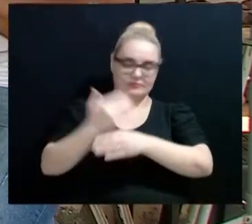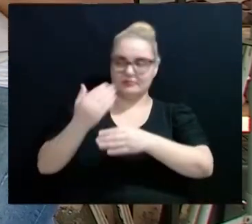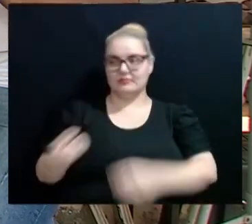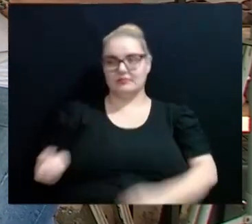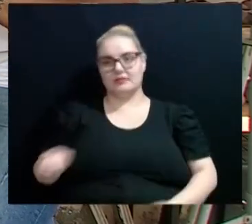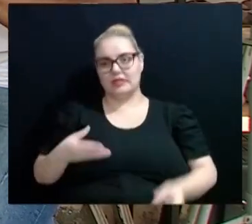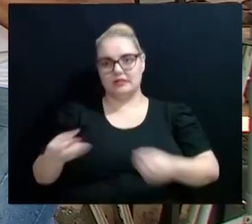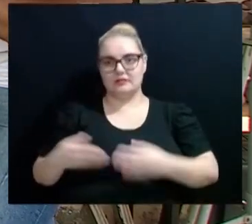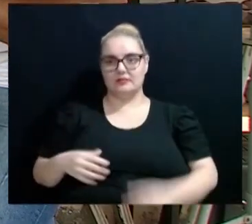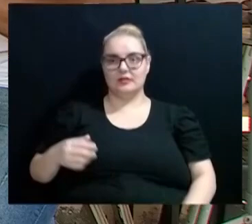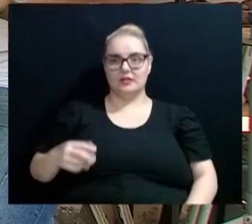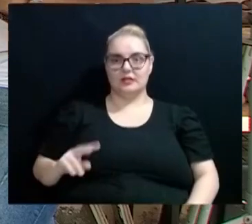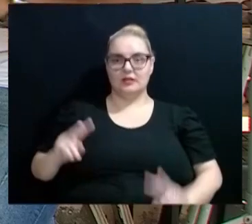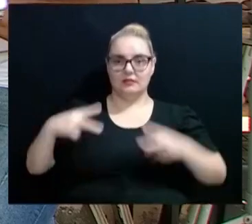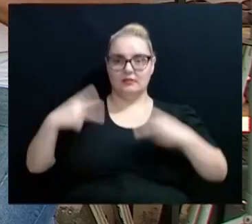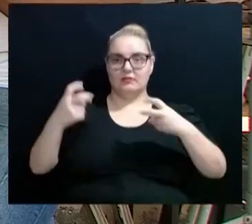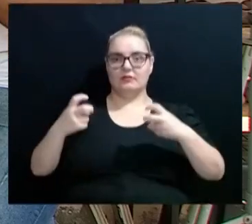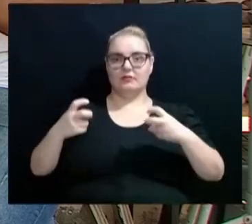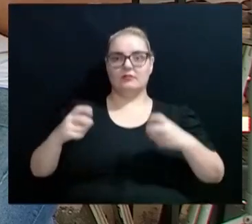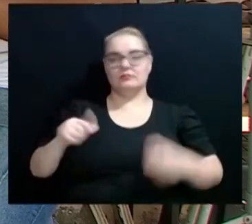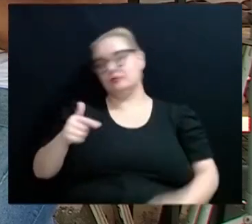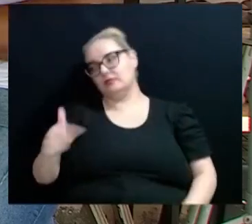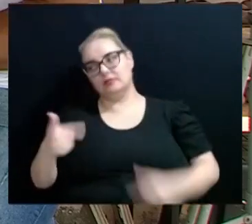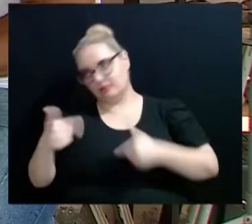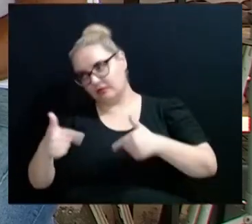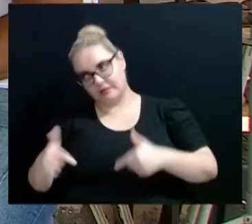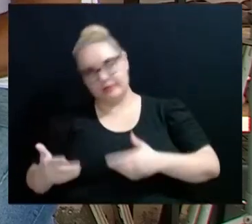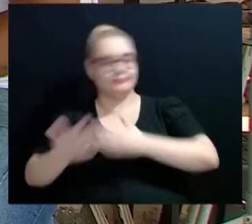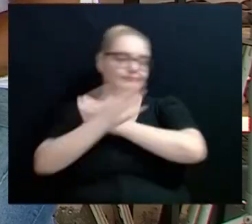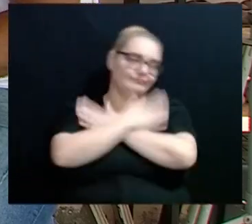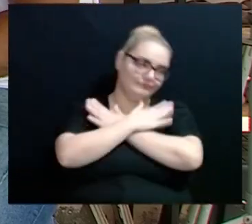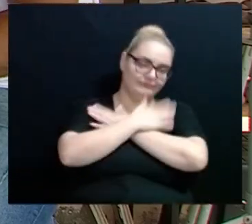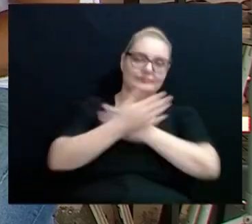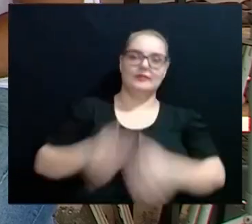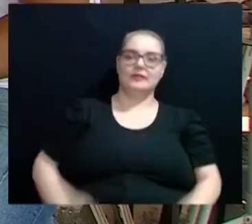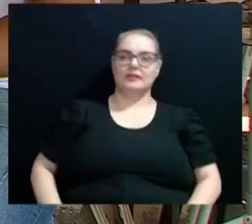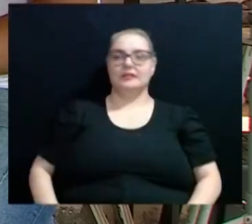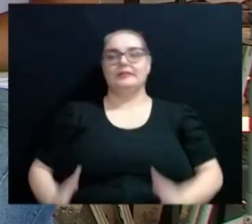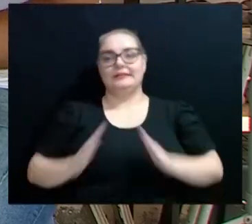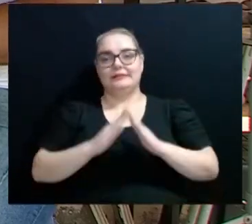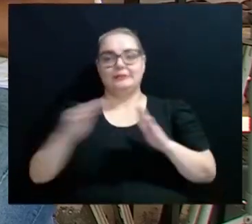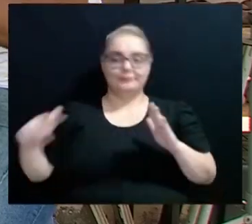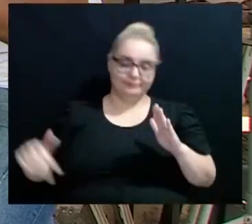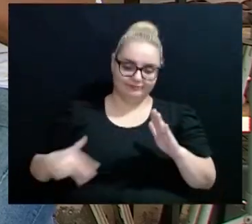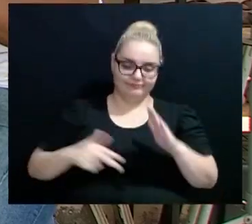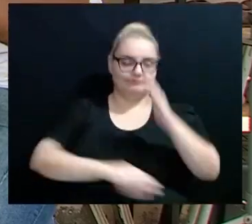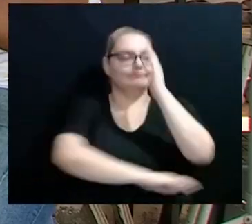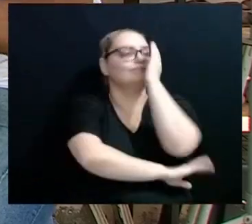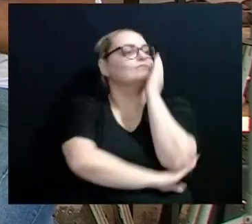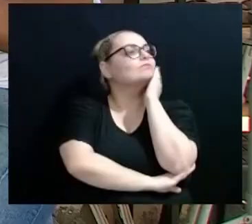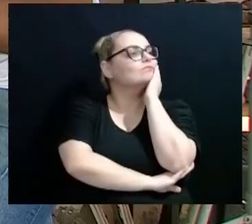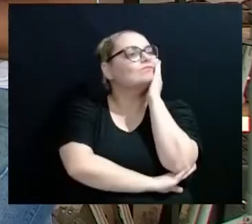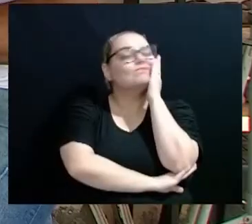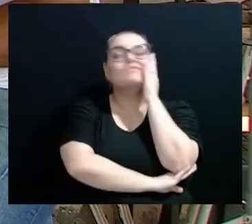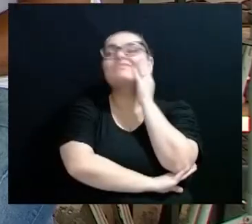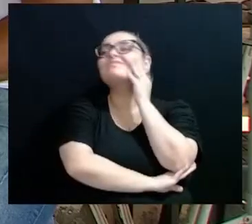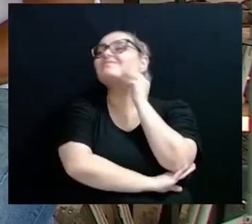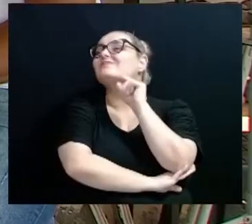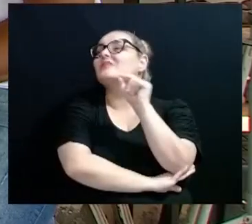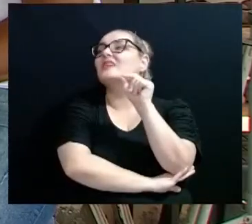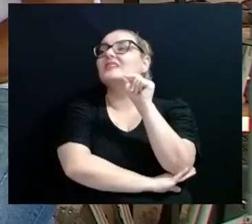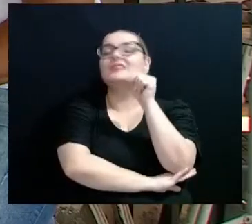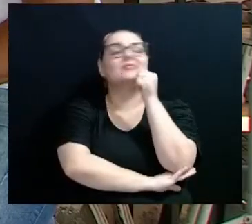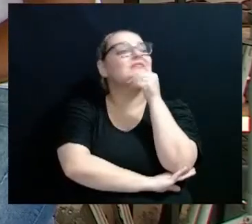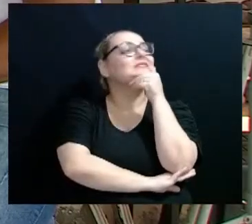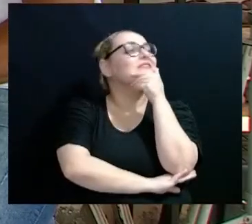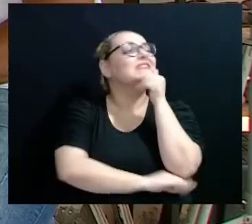o Instituto Tadeu acabou a obra, não tinha mais novas obras para renovar, e aí eu me vi o famoso desempregado. Sim. Né?